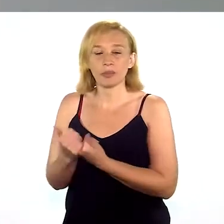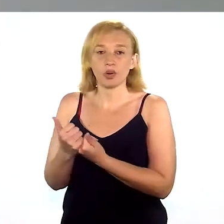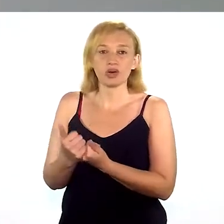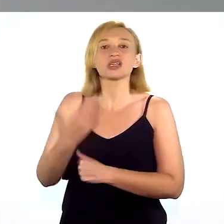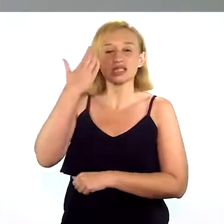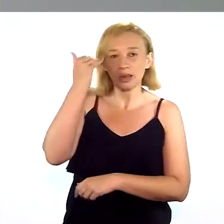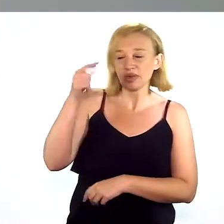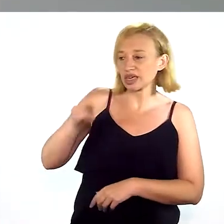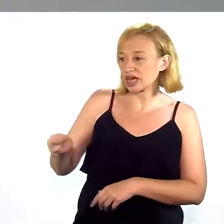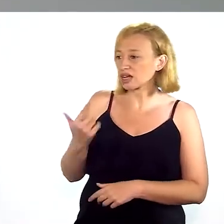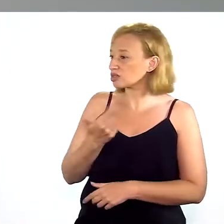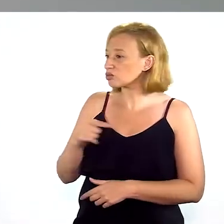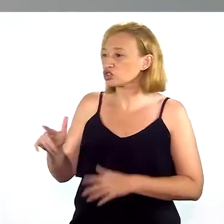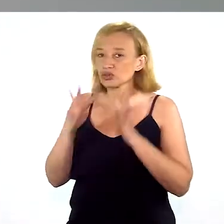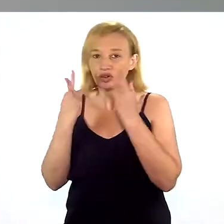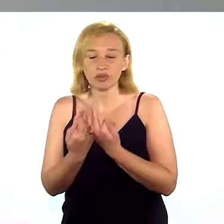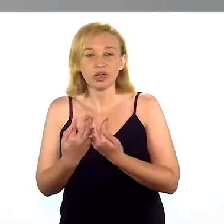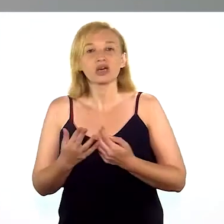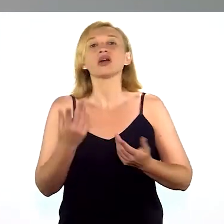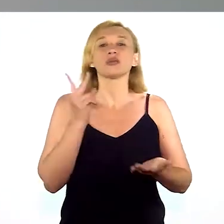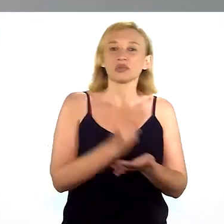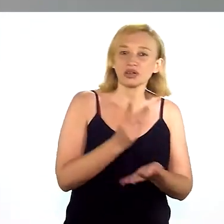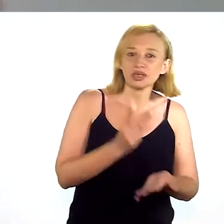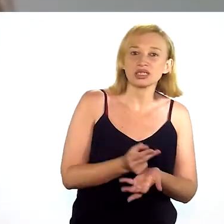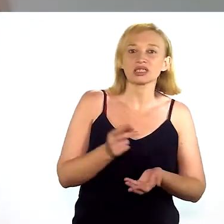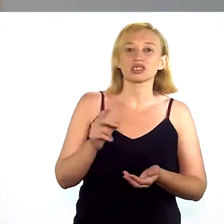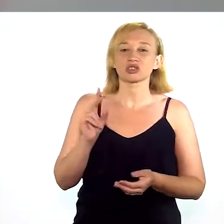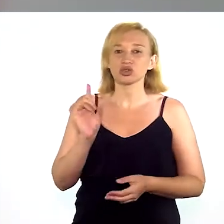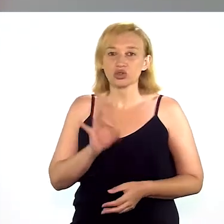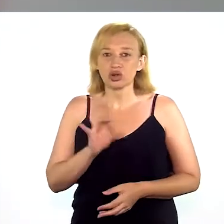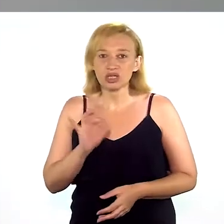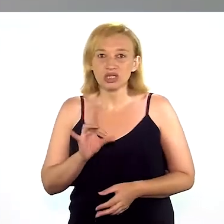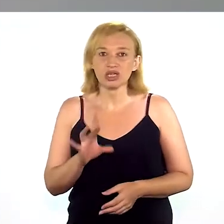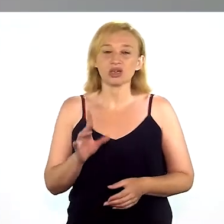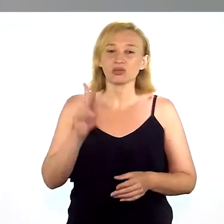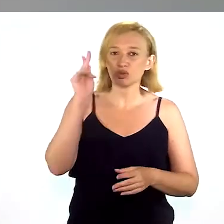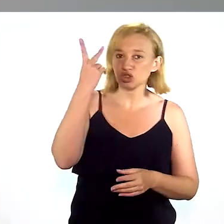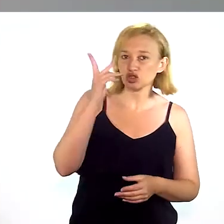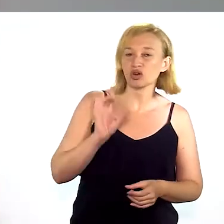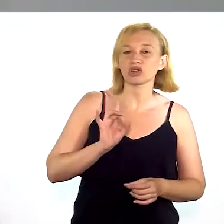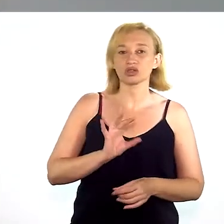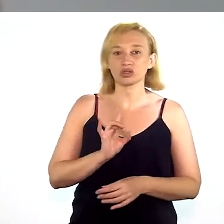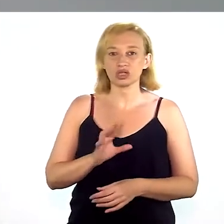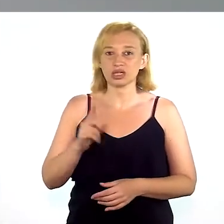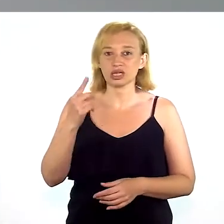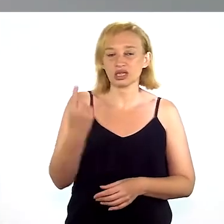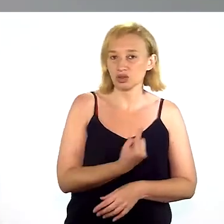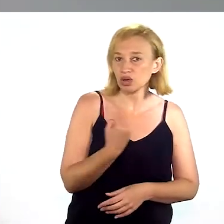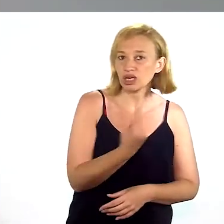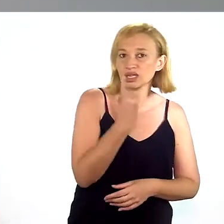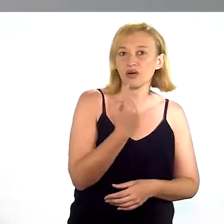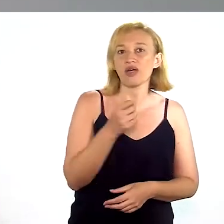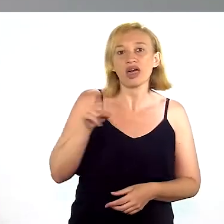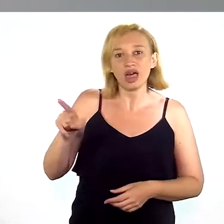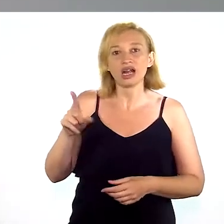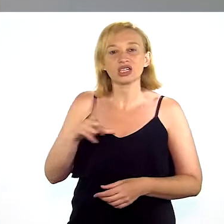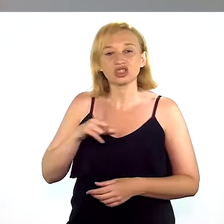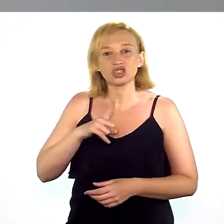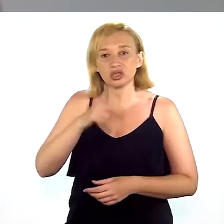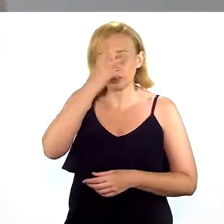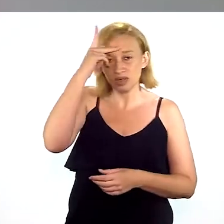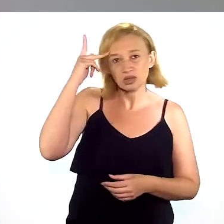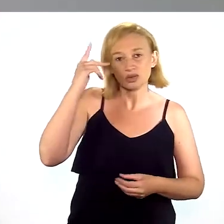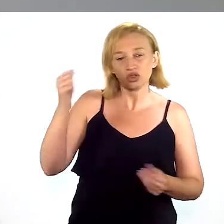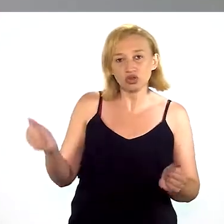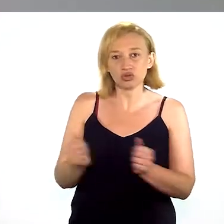aquele apoio que eles sabiam que ela não tinha em casa. Então, mesmo ela sendo muito solitária, de uma história que é essencialmente sobre solidão,